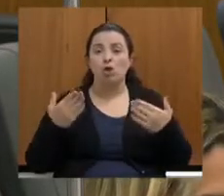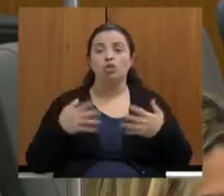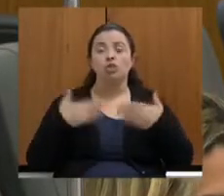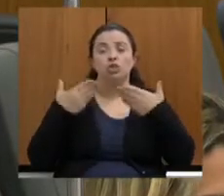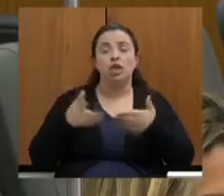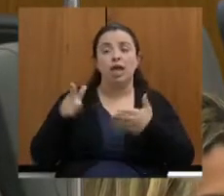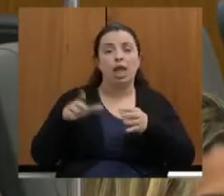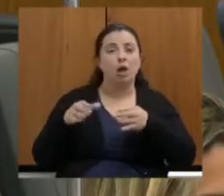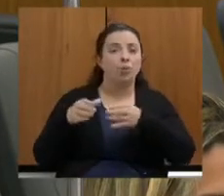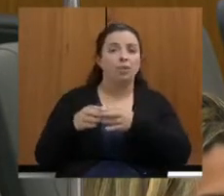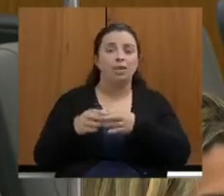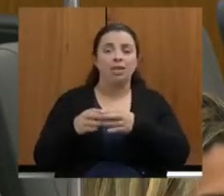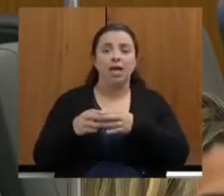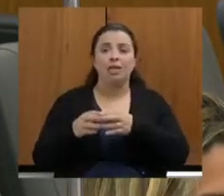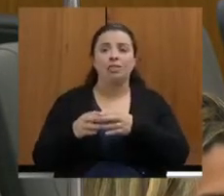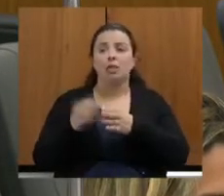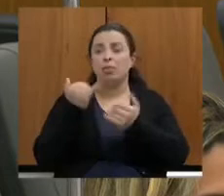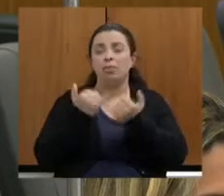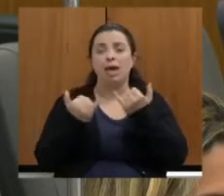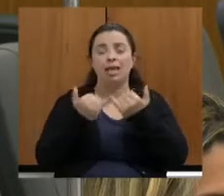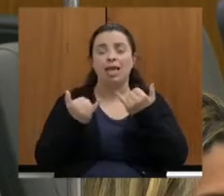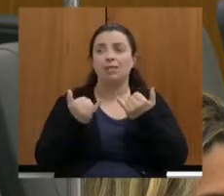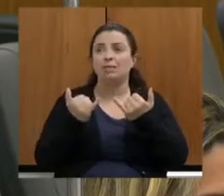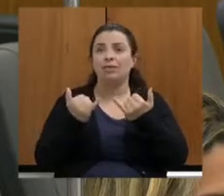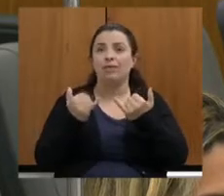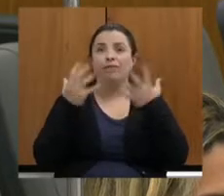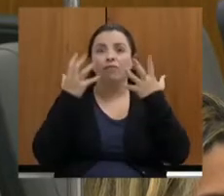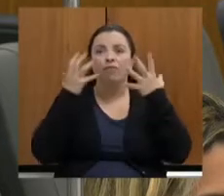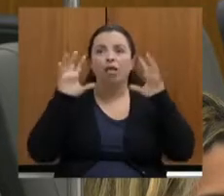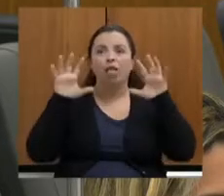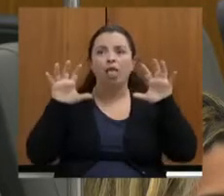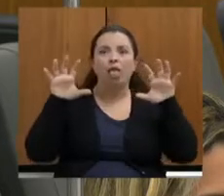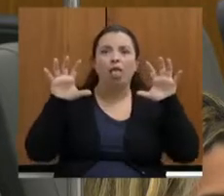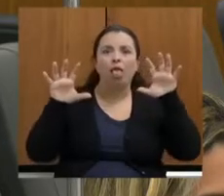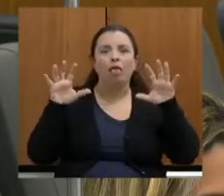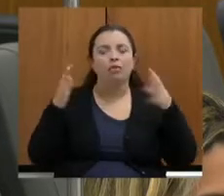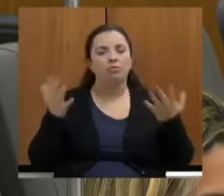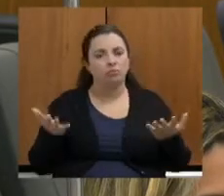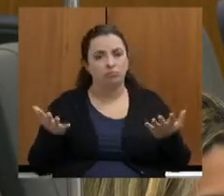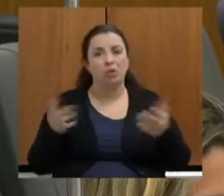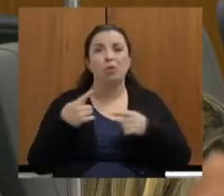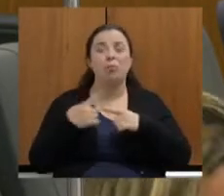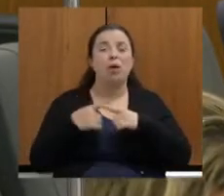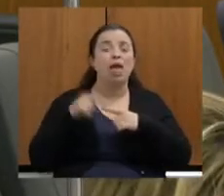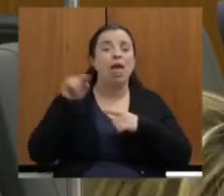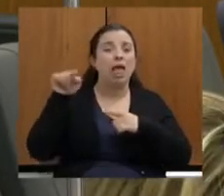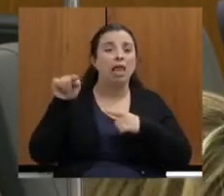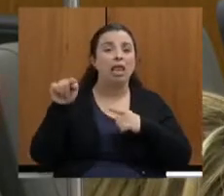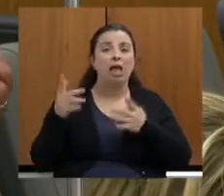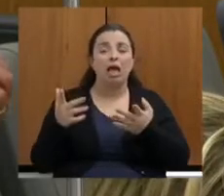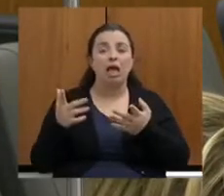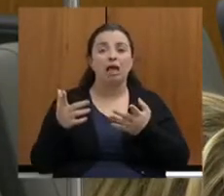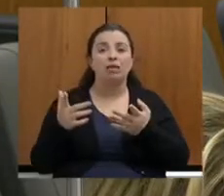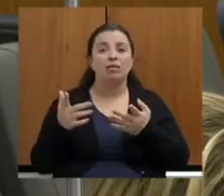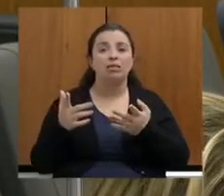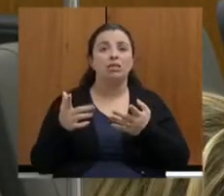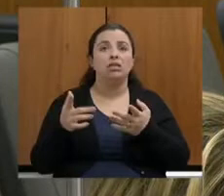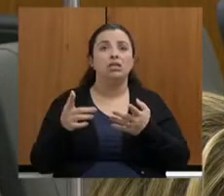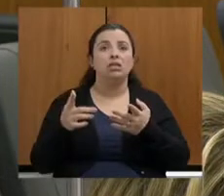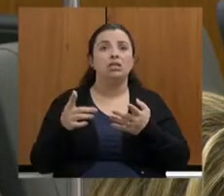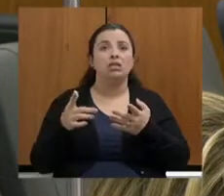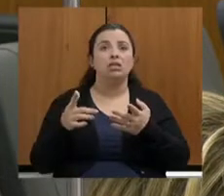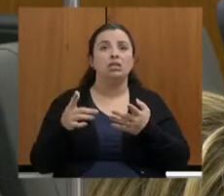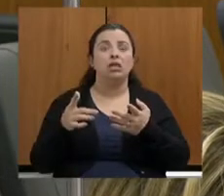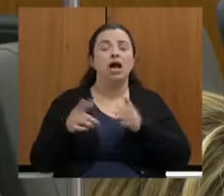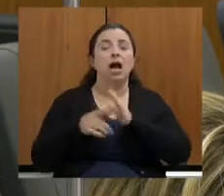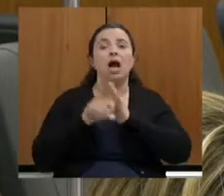lá a comunidade parecer uma comunidade fantasma porque porque lá brotou um trabalho muito